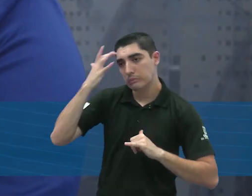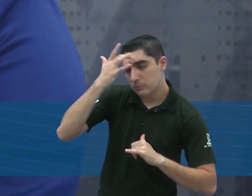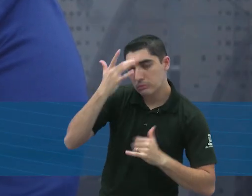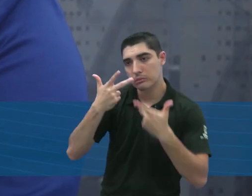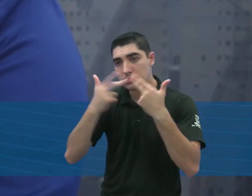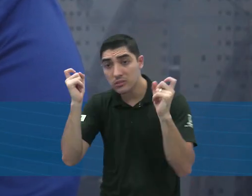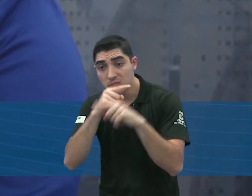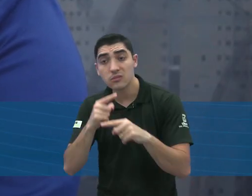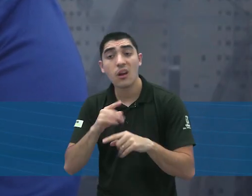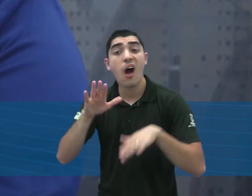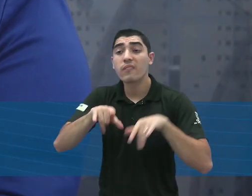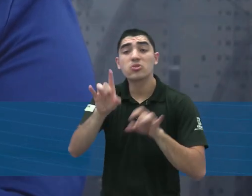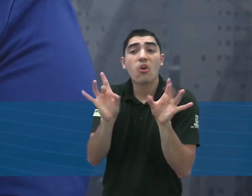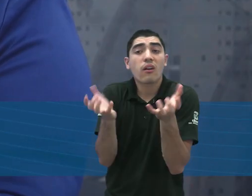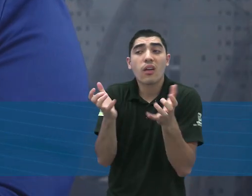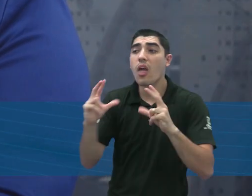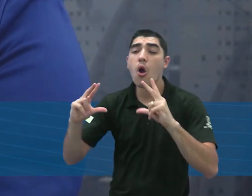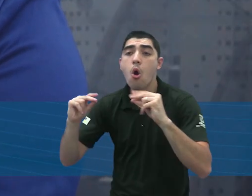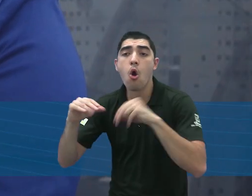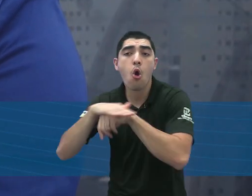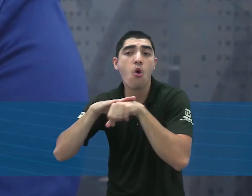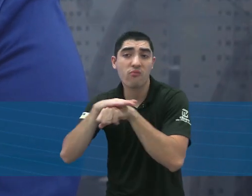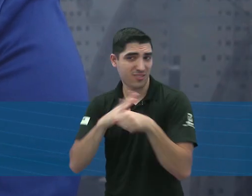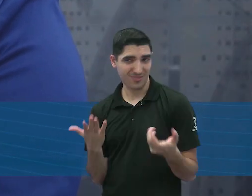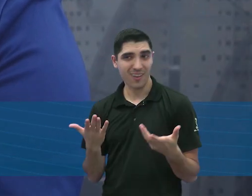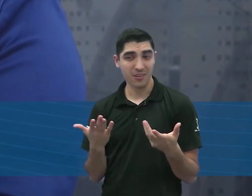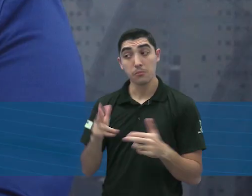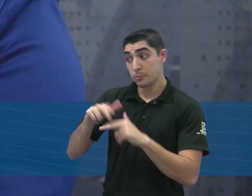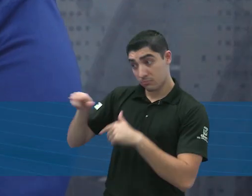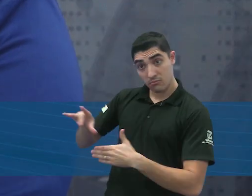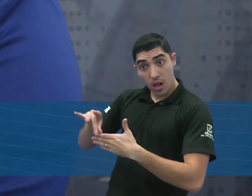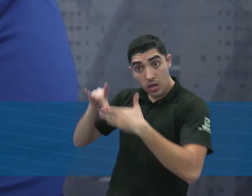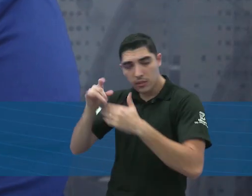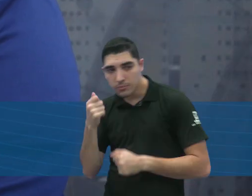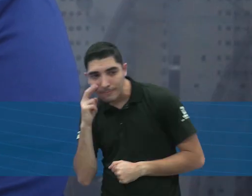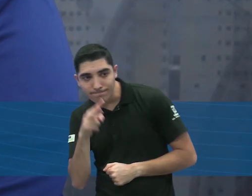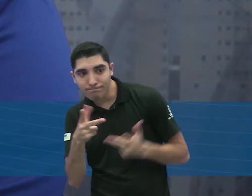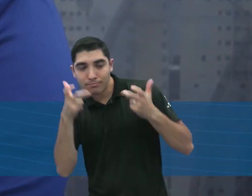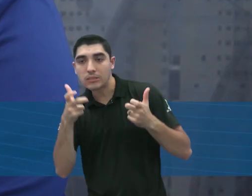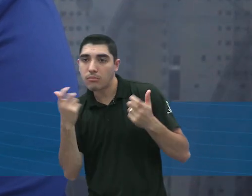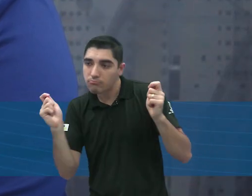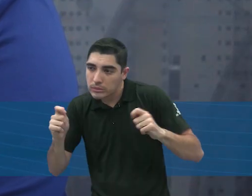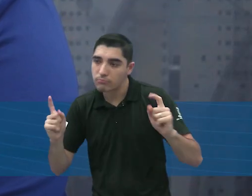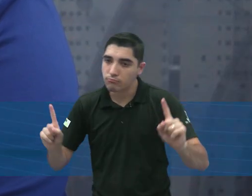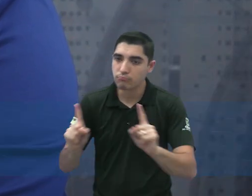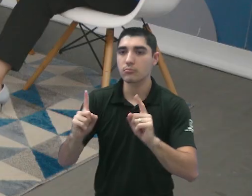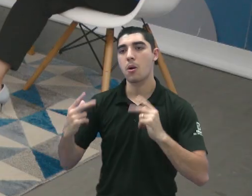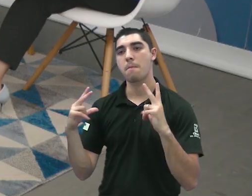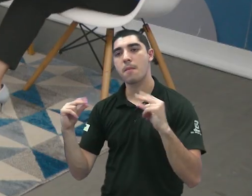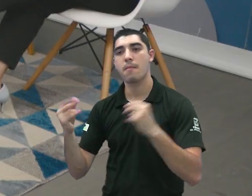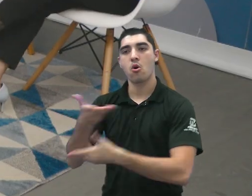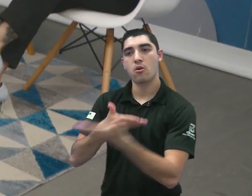colaborador só quer uma escuta, né? E daí o líder ou a pessoa que está ali diretamente com ele precisa estar preparado para isso também. E os dados que eu